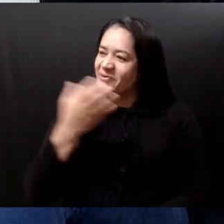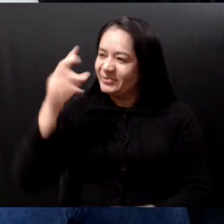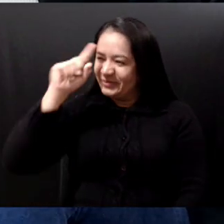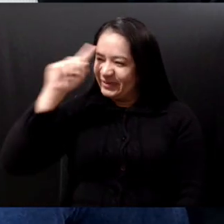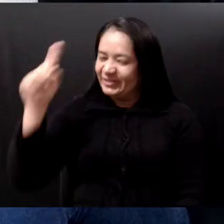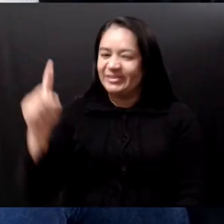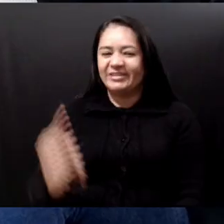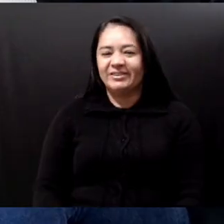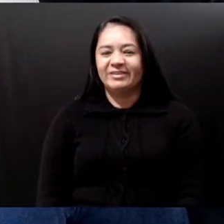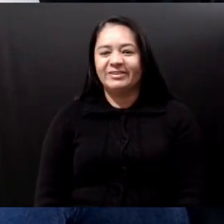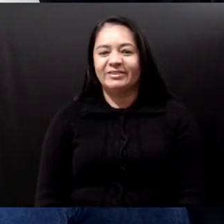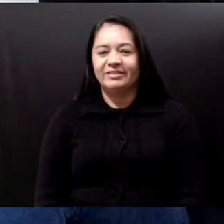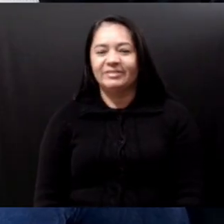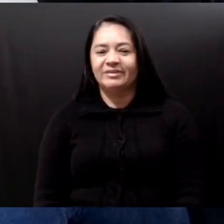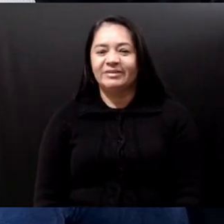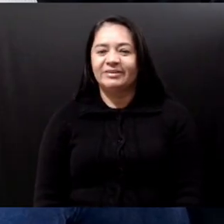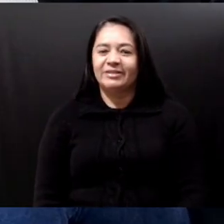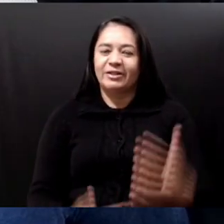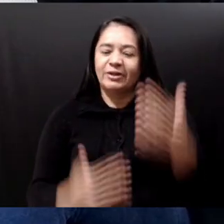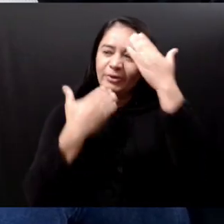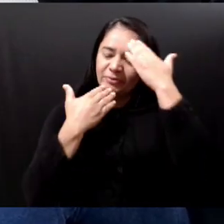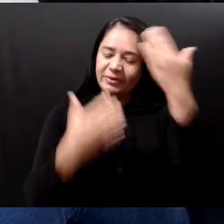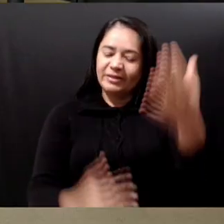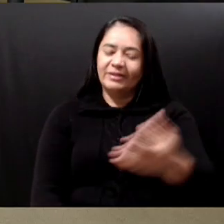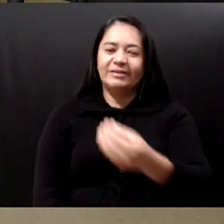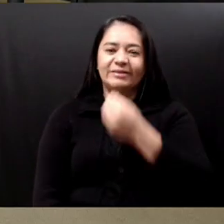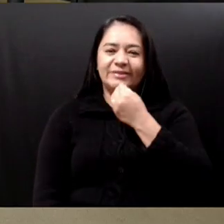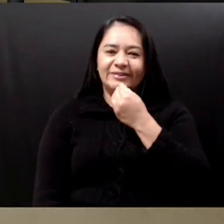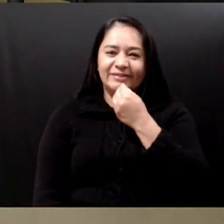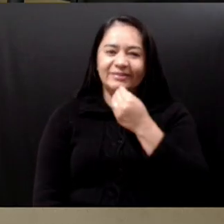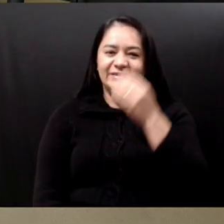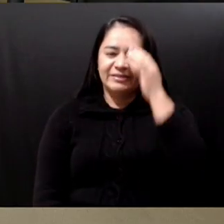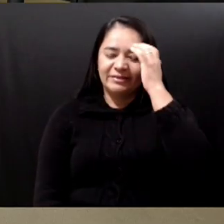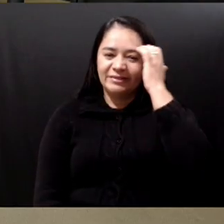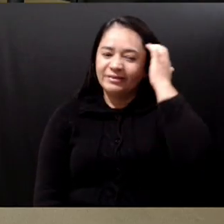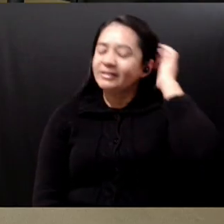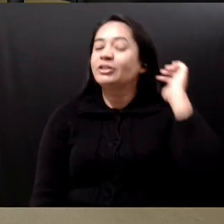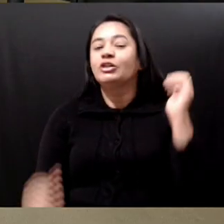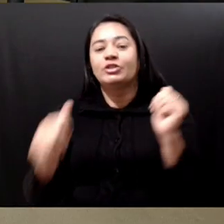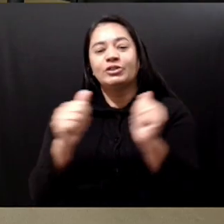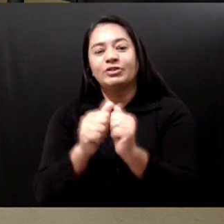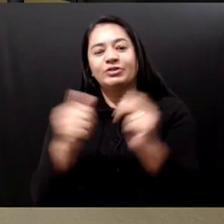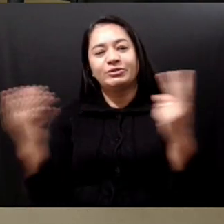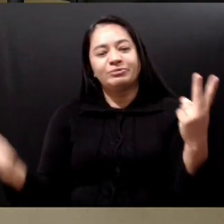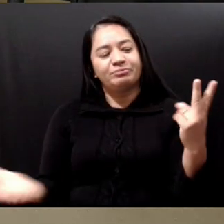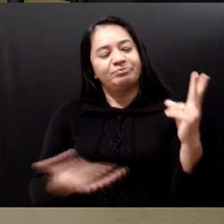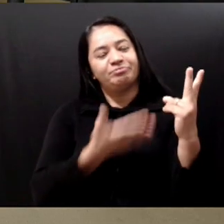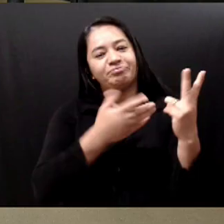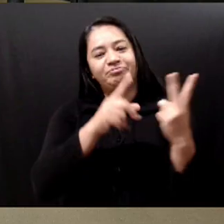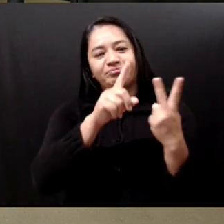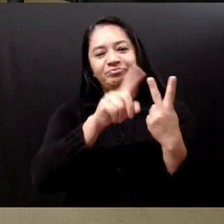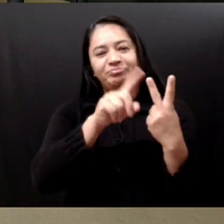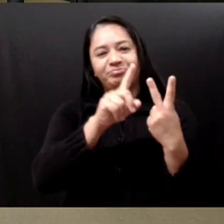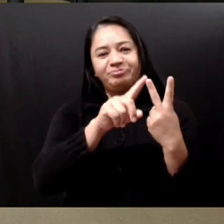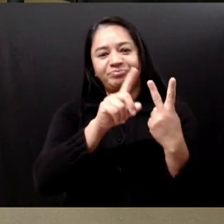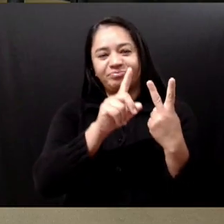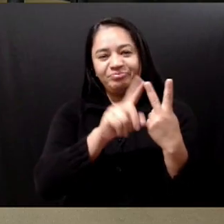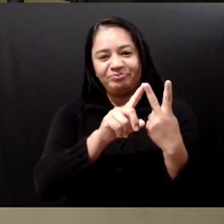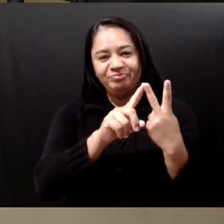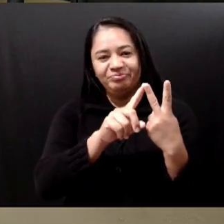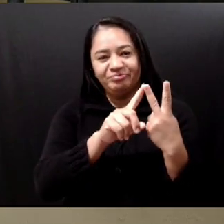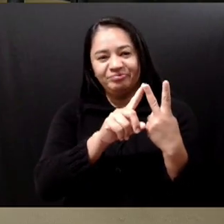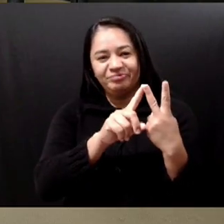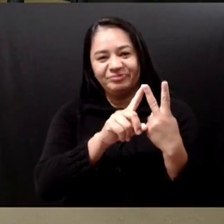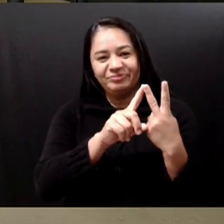pela oportunidade de estar aqui. Maravilhosa! Junto com a Verusca, esse time de peso que vai falar com a gente hoje aqui no Estúdio Câmara,